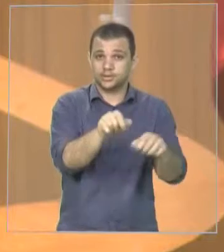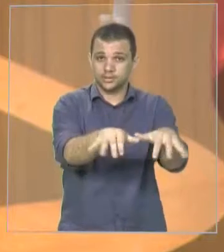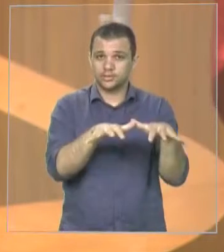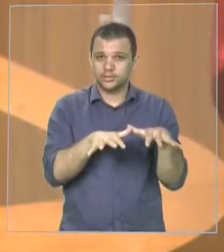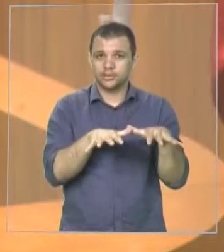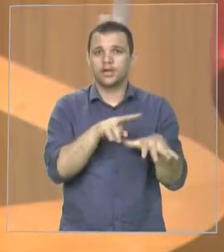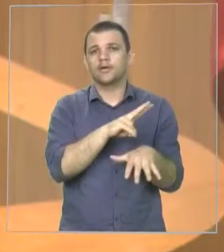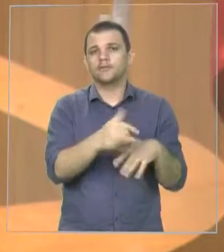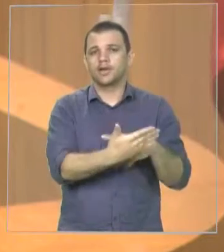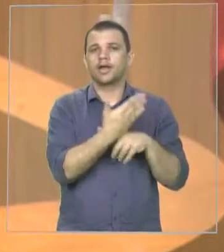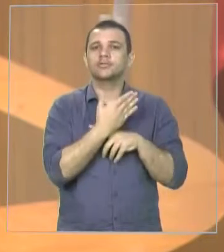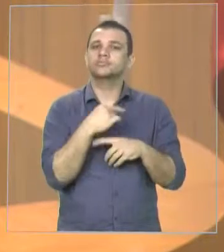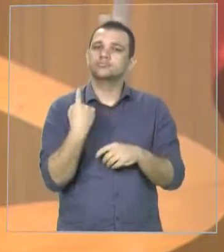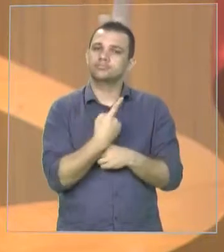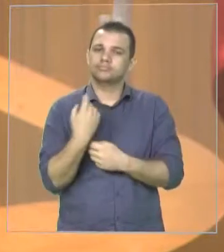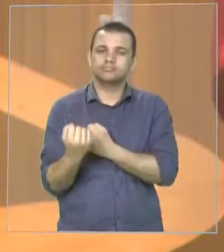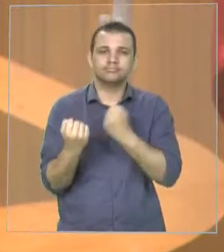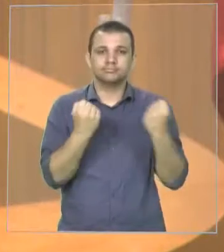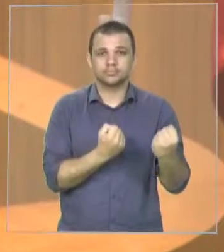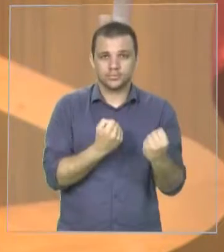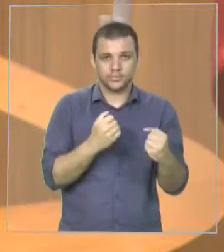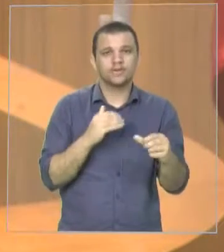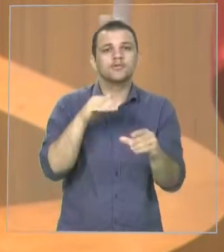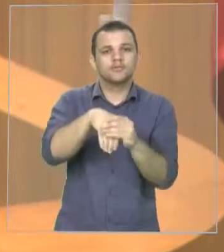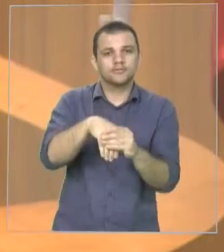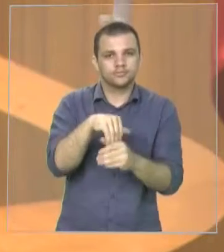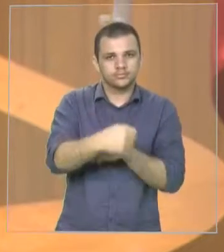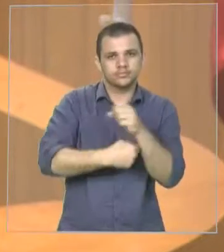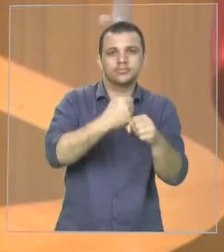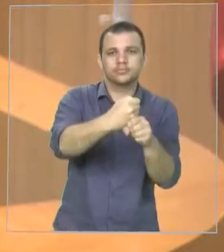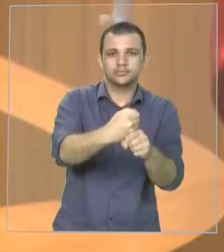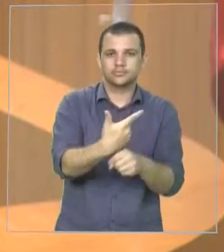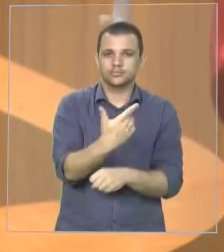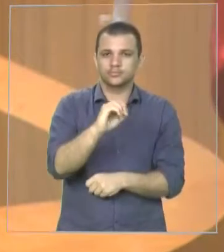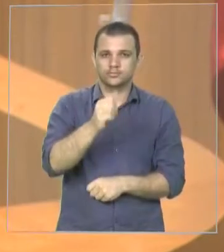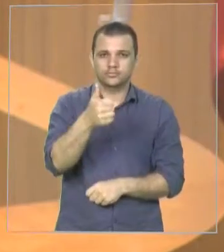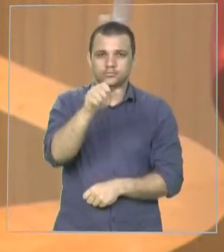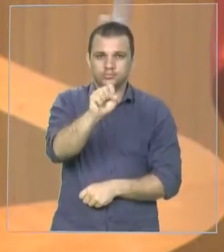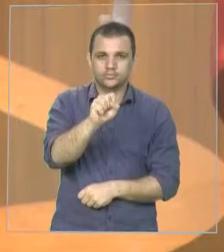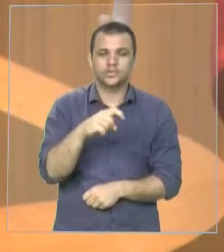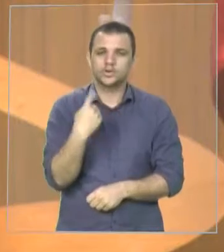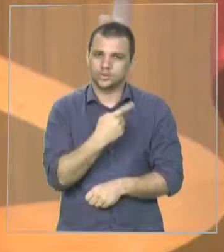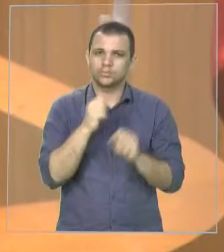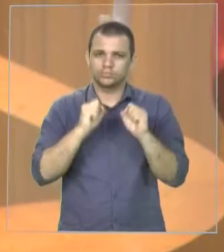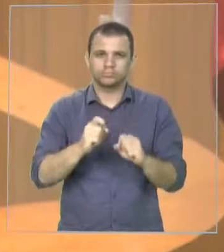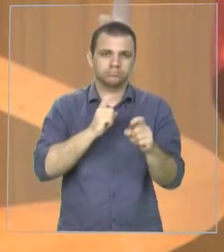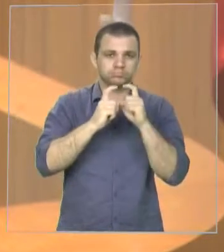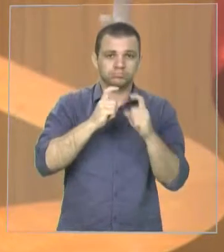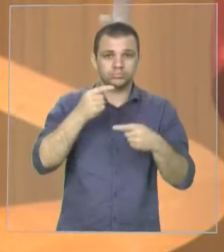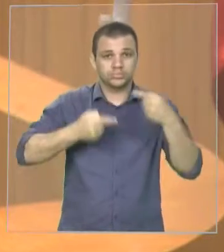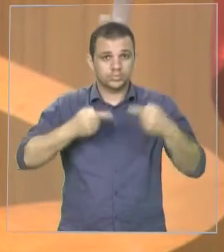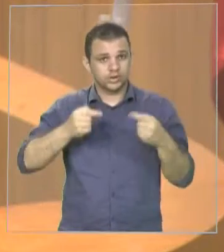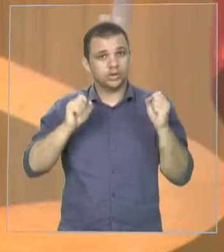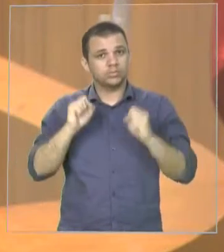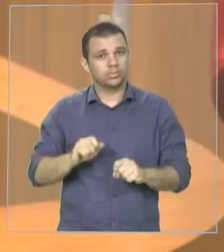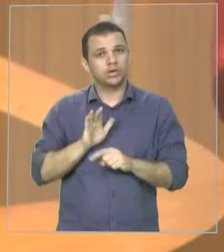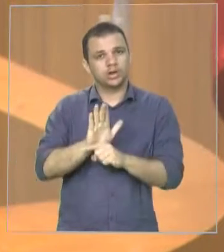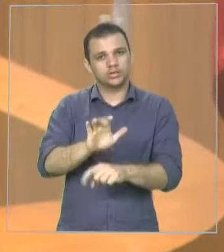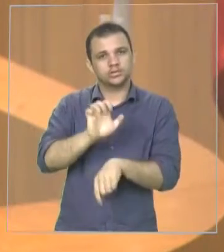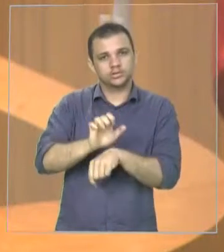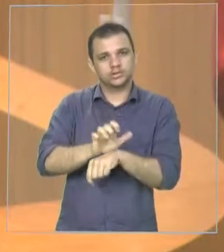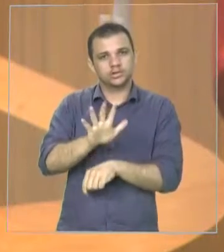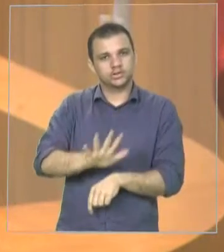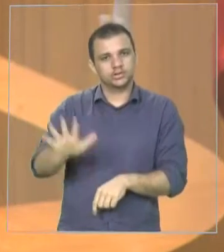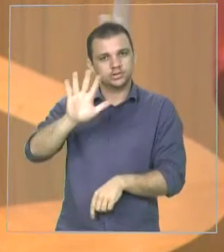para as eleições de 2018, para poder discutir política, para fazer um estado melhor cada